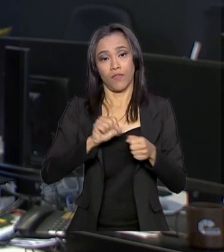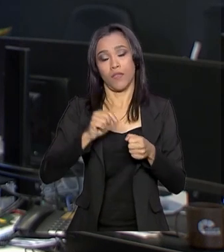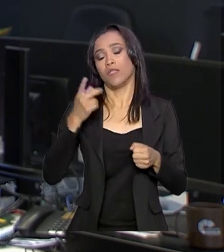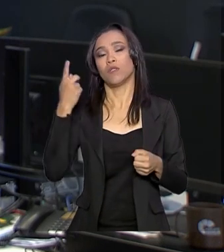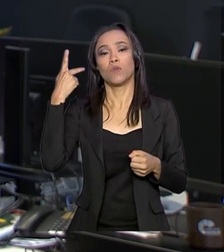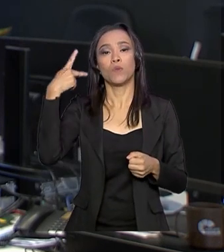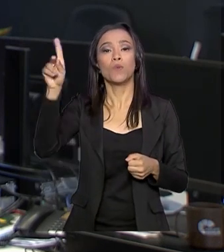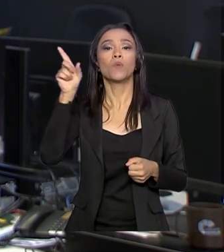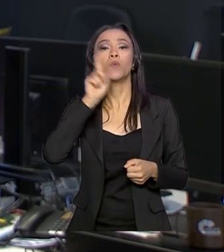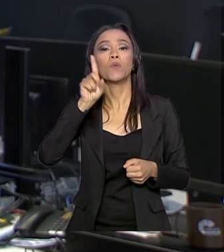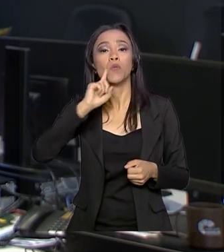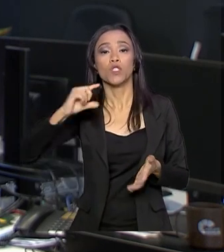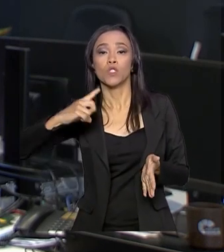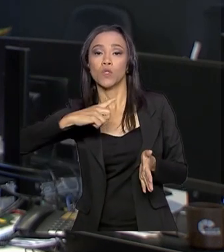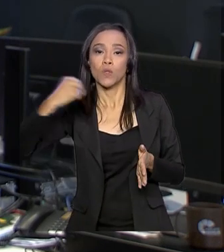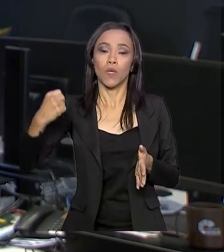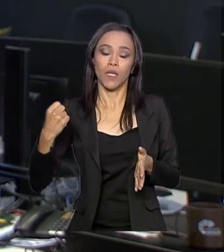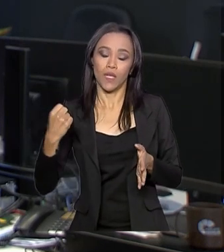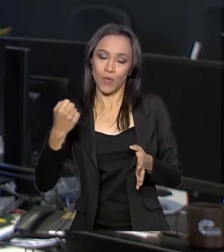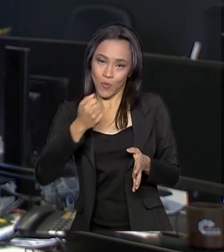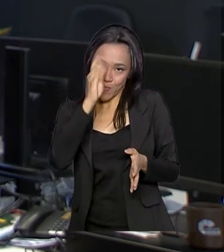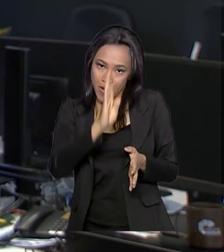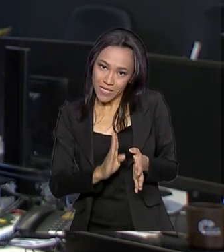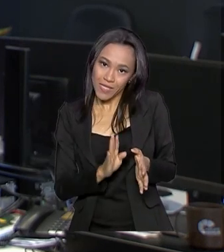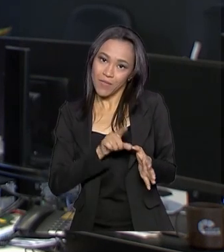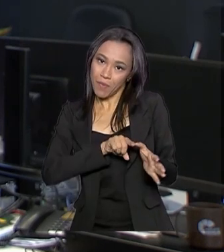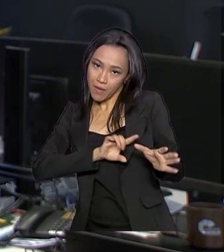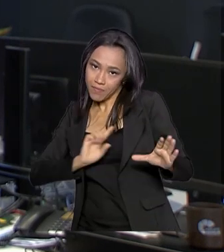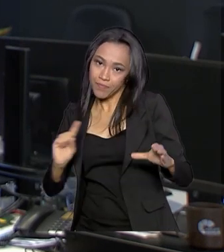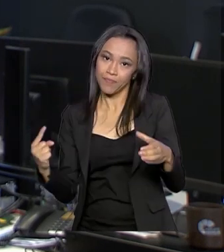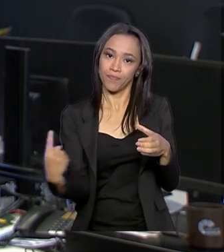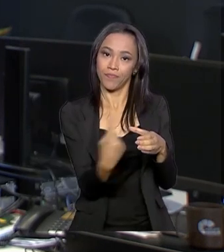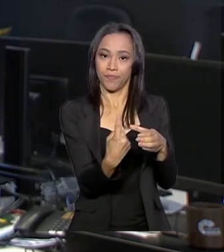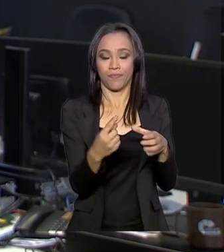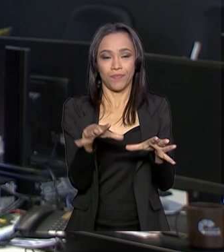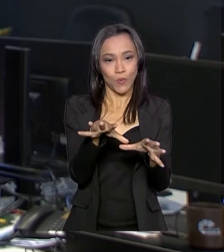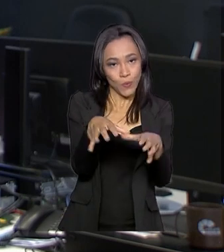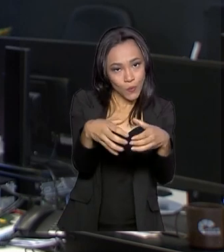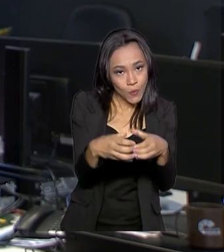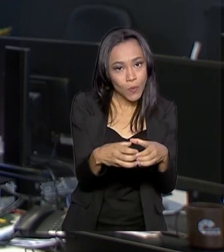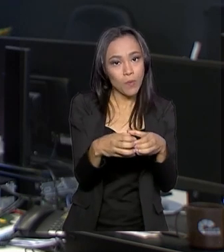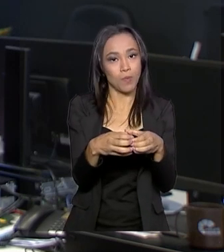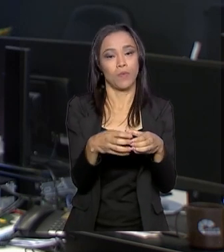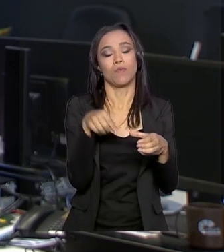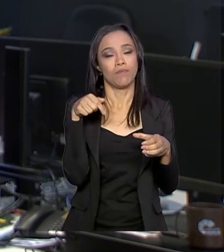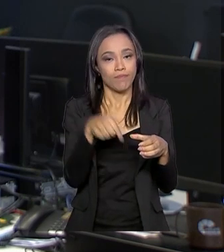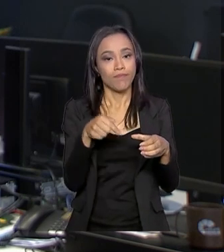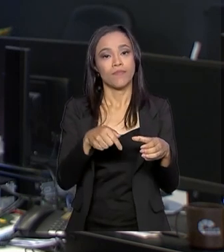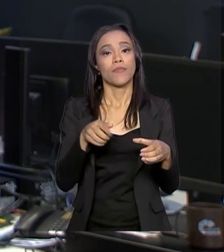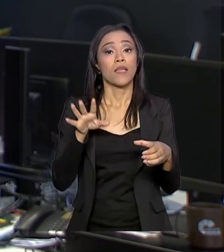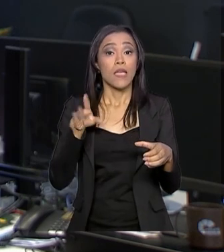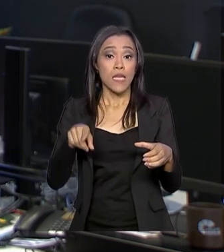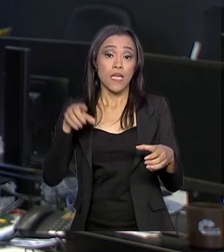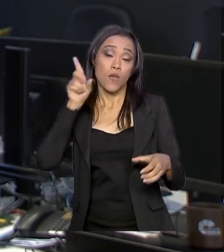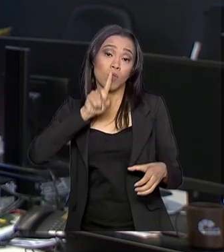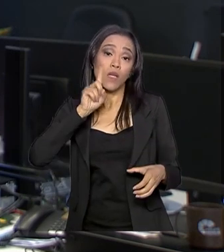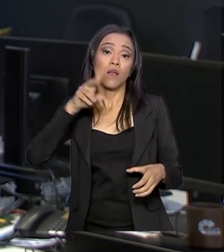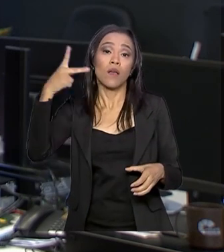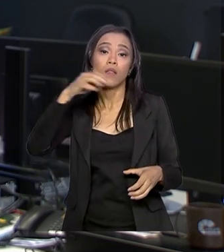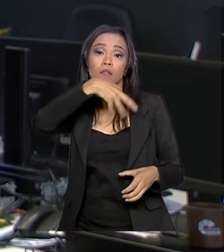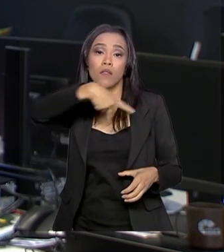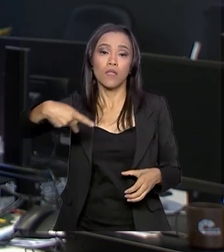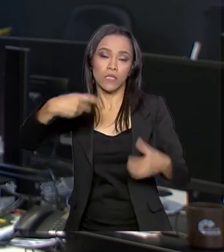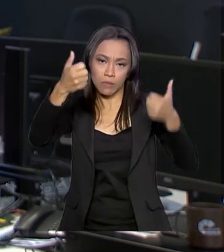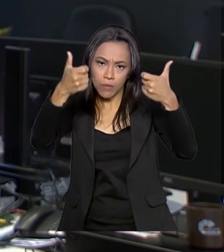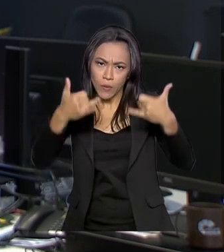ao nomear o Brasil como aliado preferencial fora da OTAN. No comunicado ao Congresso americano, Trump afirmou que a medida foi